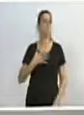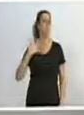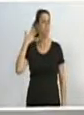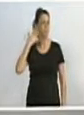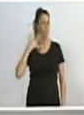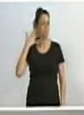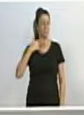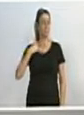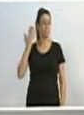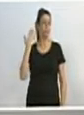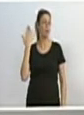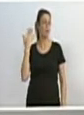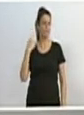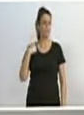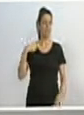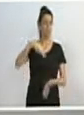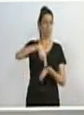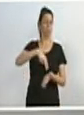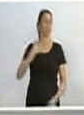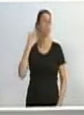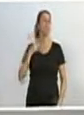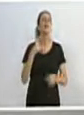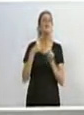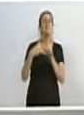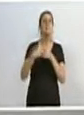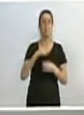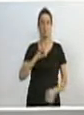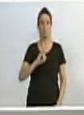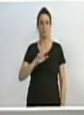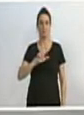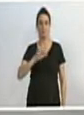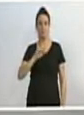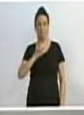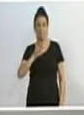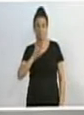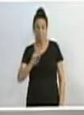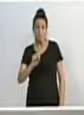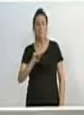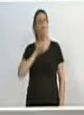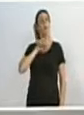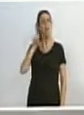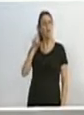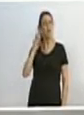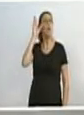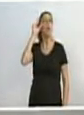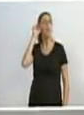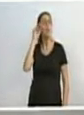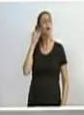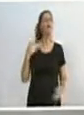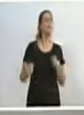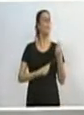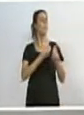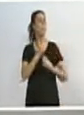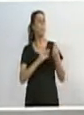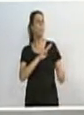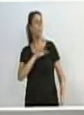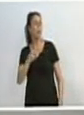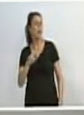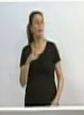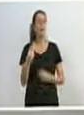fui palestrante em Ilhéus. E aí eles queriam saber o que tem de novo em Blumenau, que é onde nasceu todo